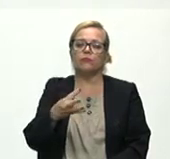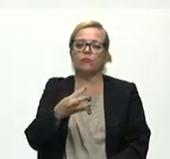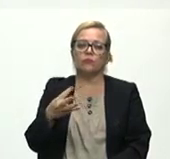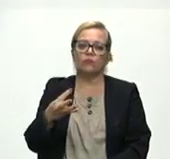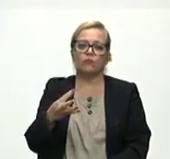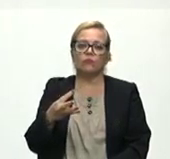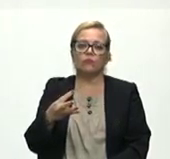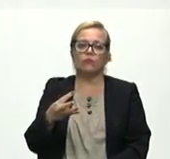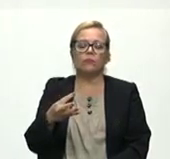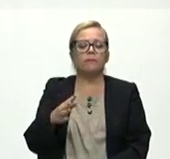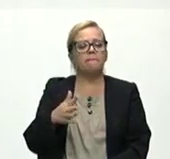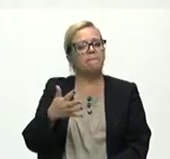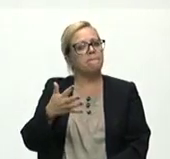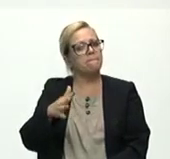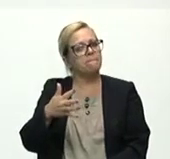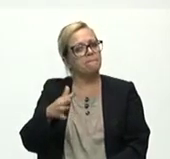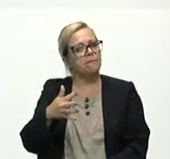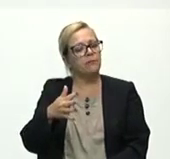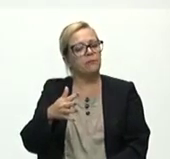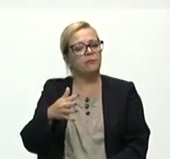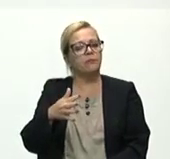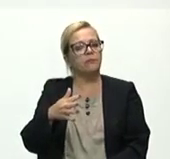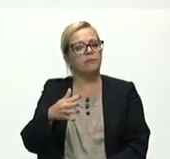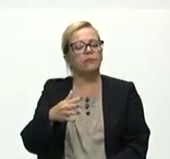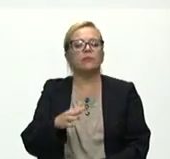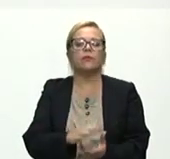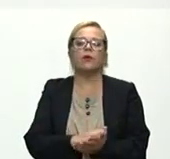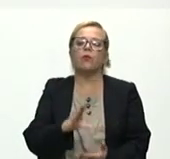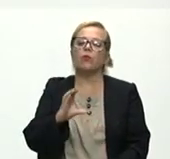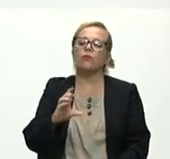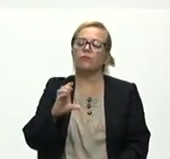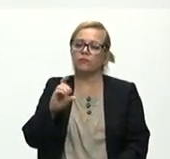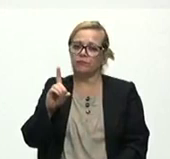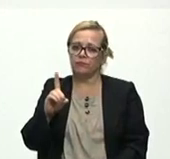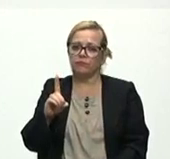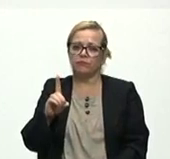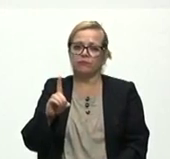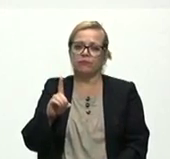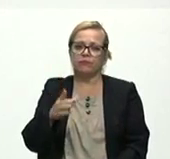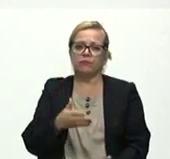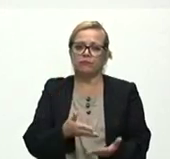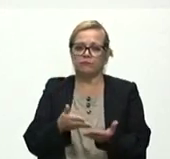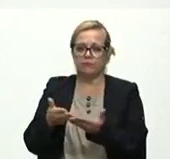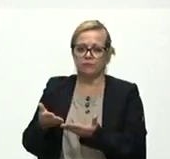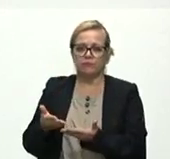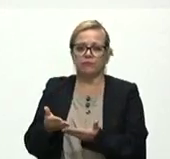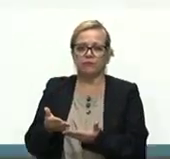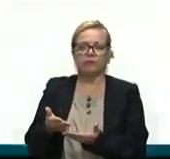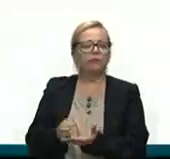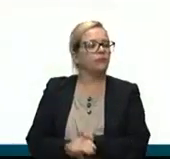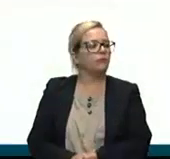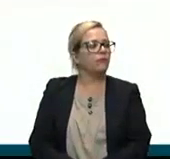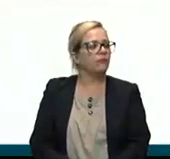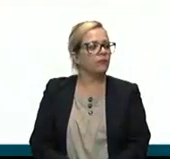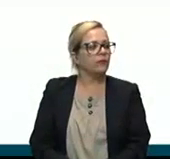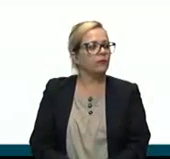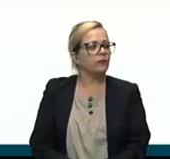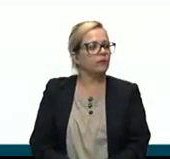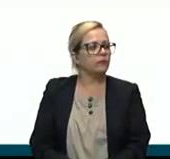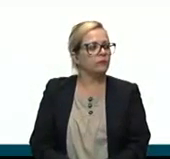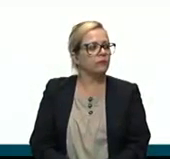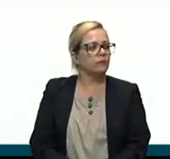0,954 aproximadamente. Esse é o nosso coeficiente de correlação. Acompanhe novamente no quadro.